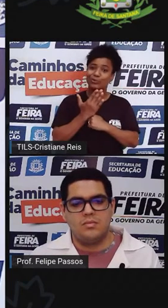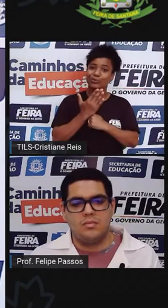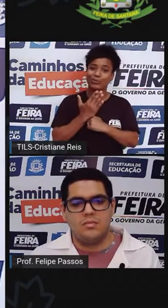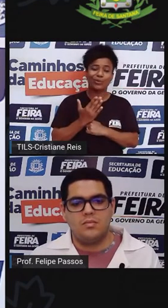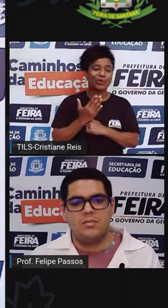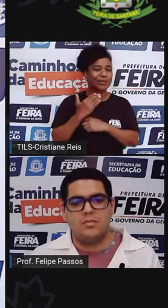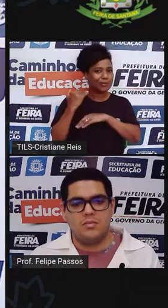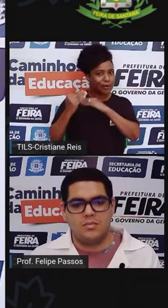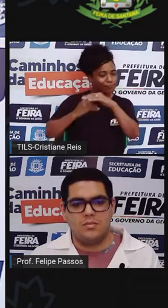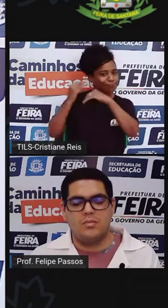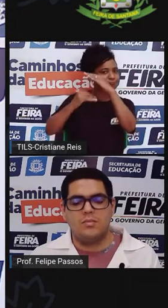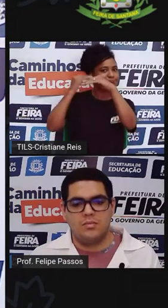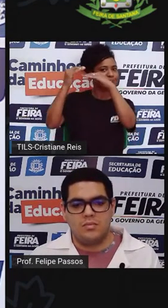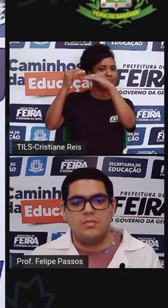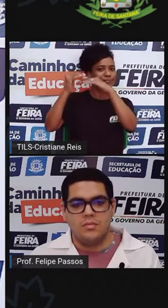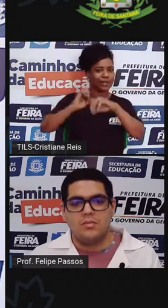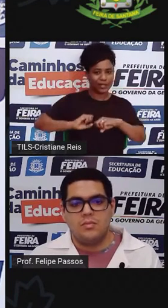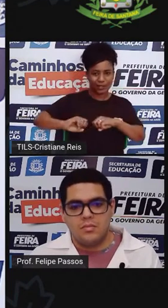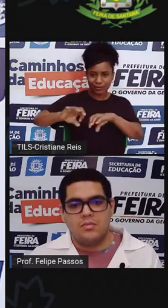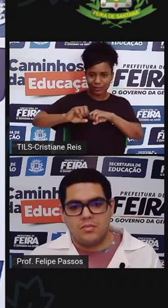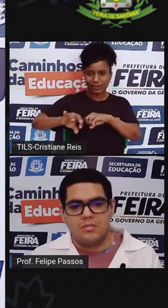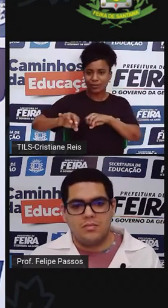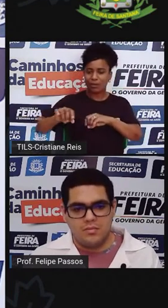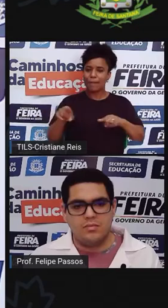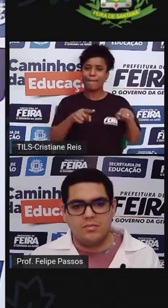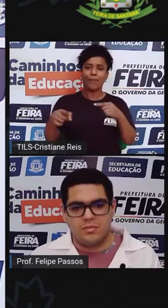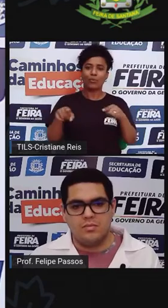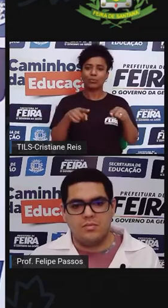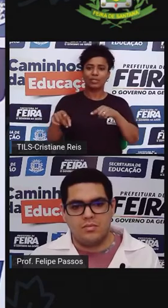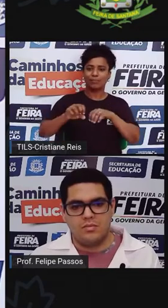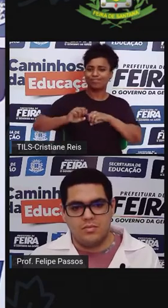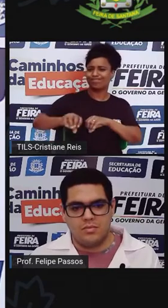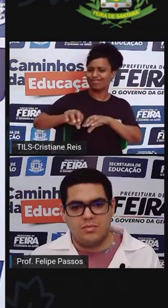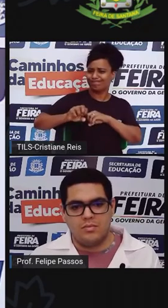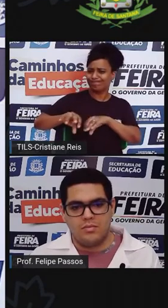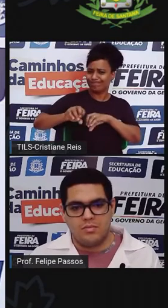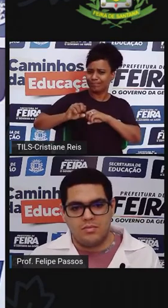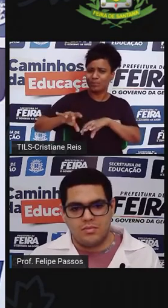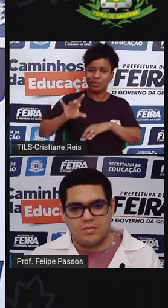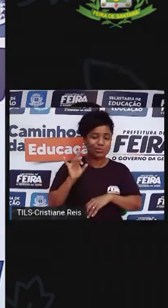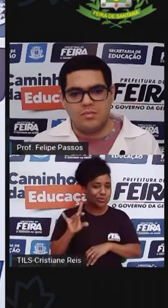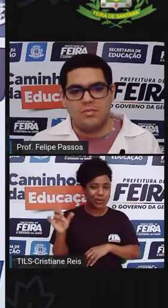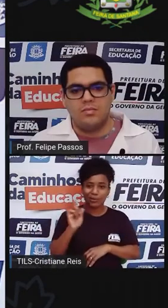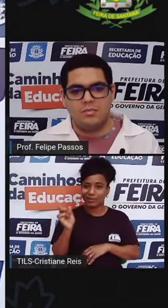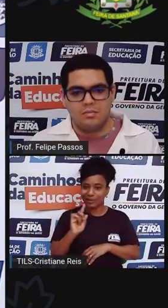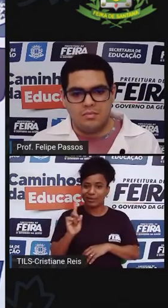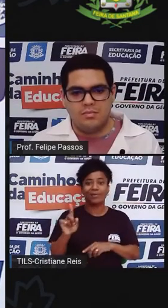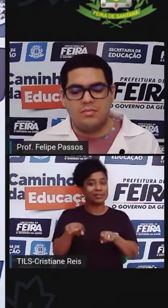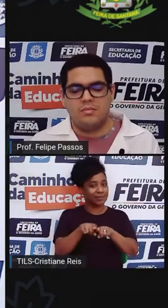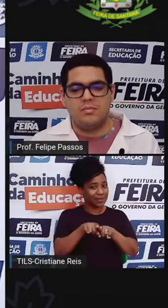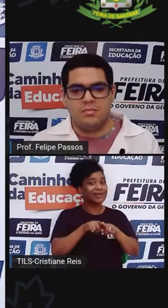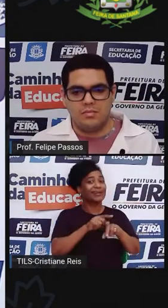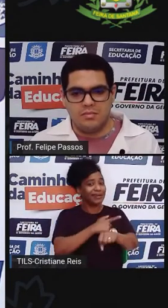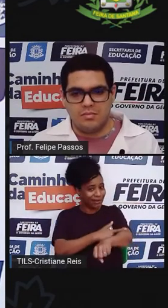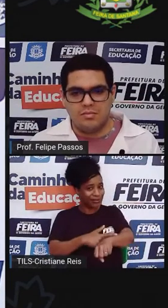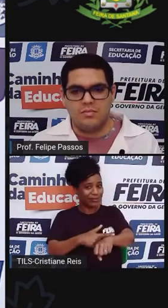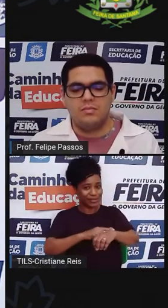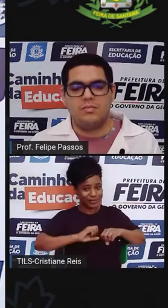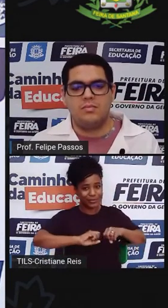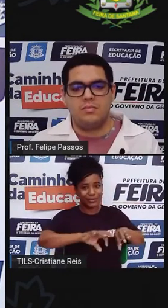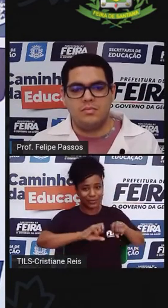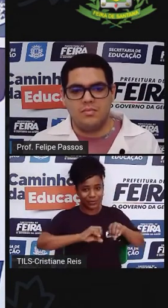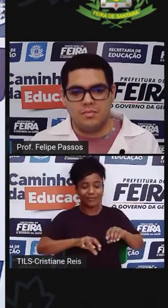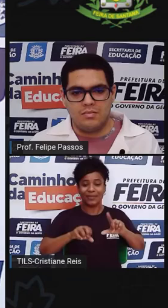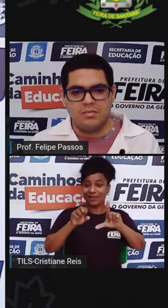não era ensinar música ali, mas era um processo educacional que a música estava envolvida. E aí, fiz